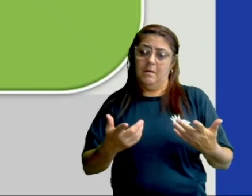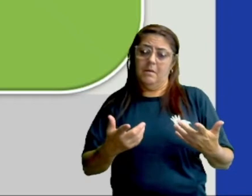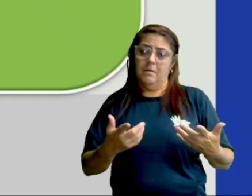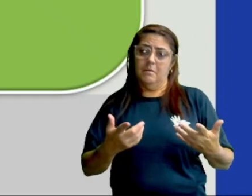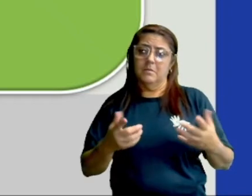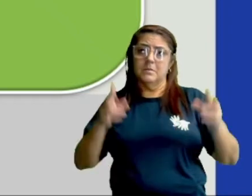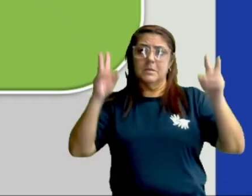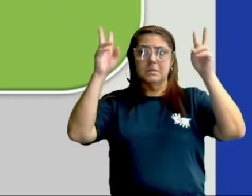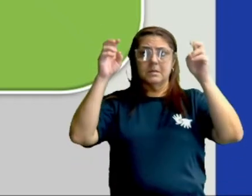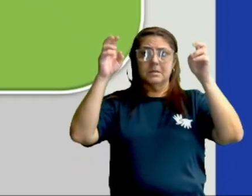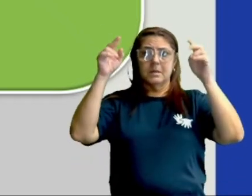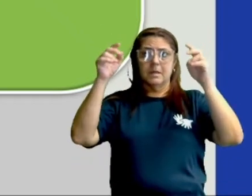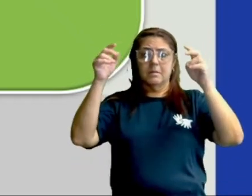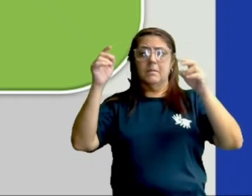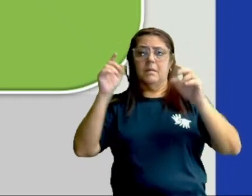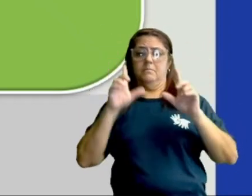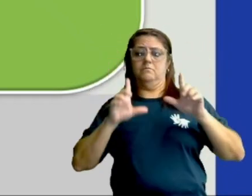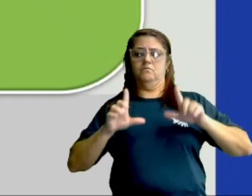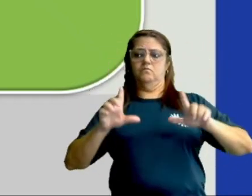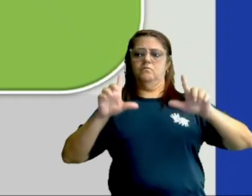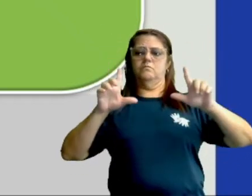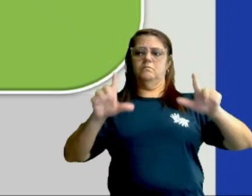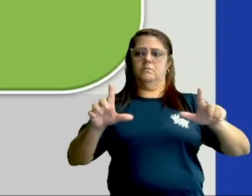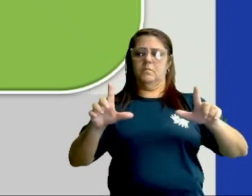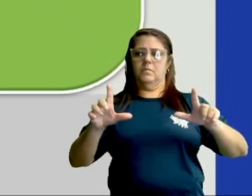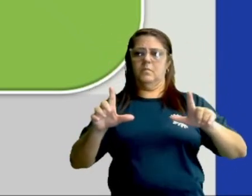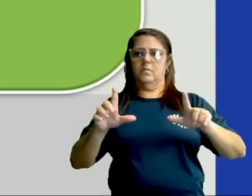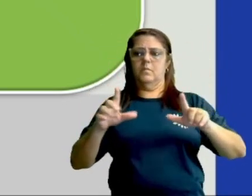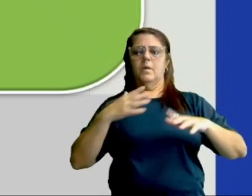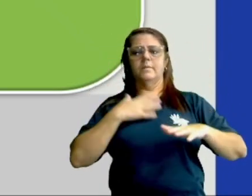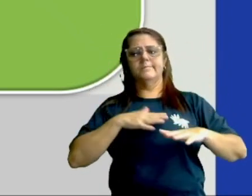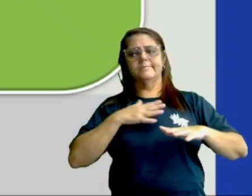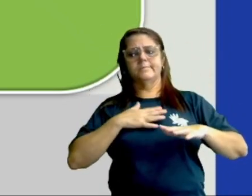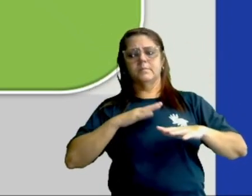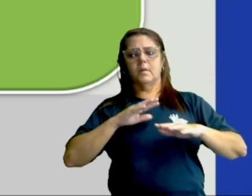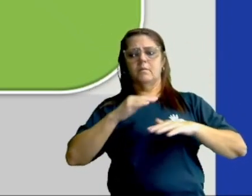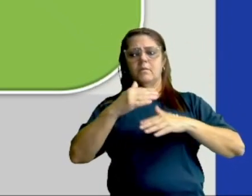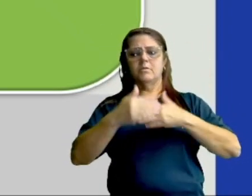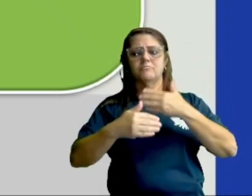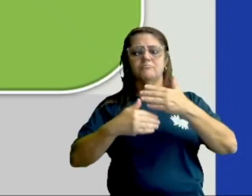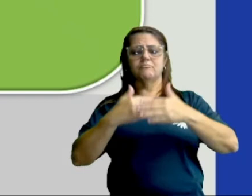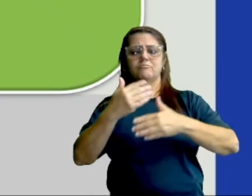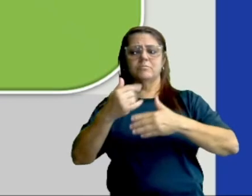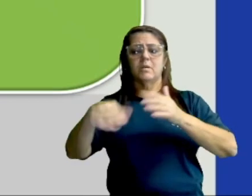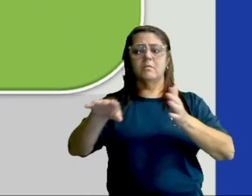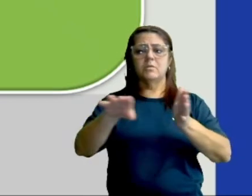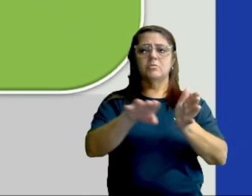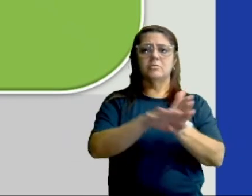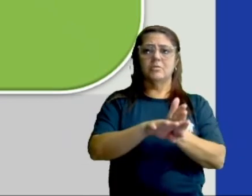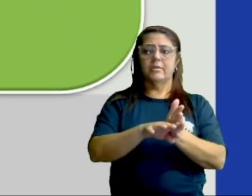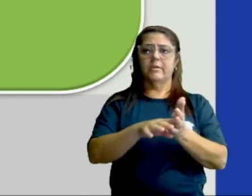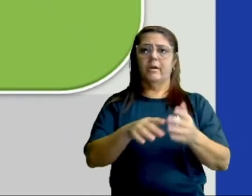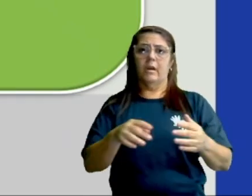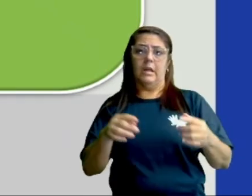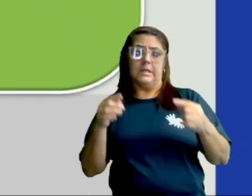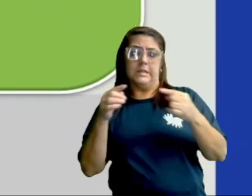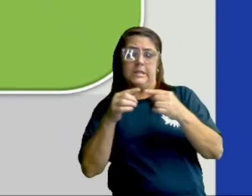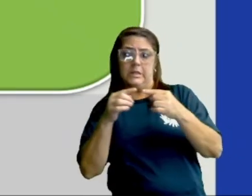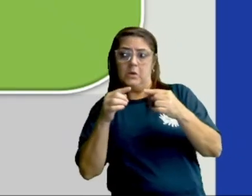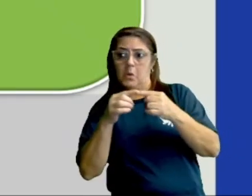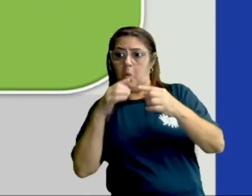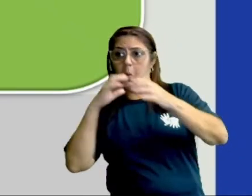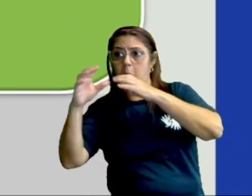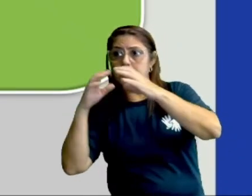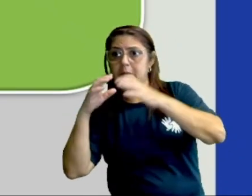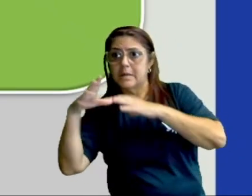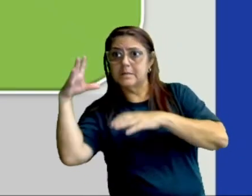colocado o conteúdo na página e as pessoas vão acessando aos poucos, tá? Não tem uma ligação direta, não